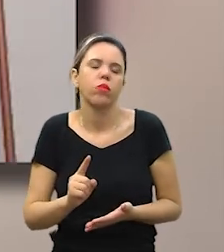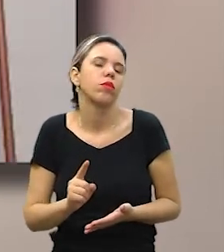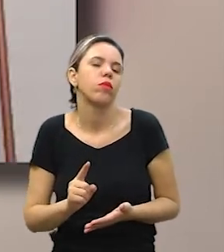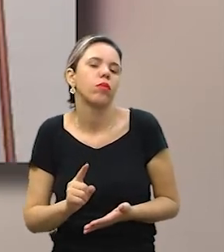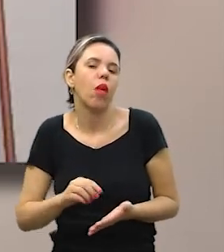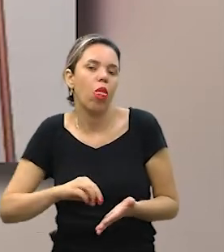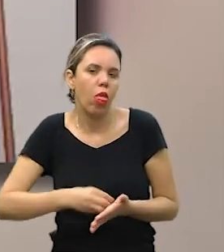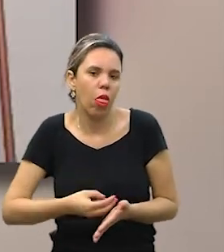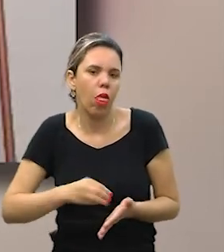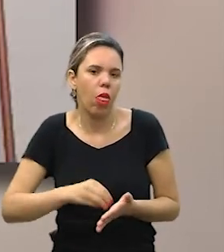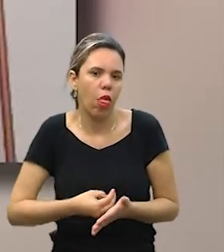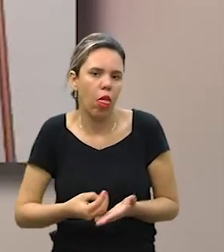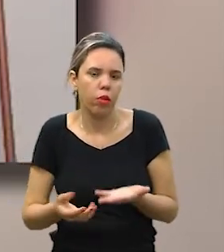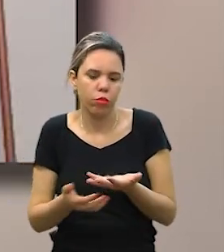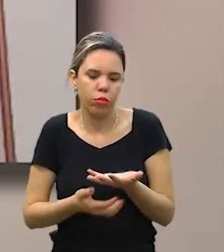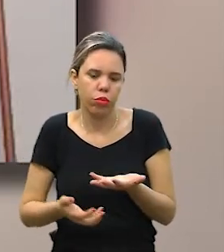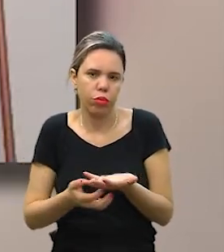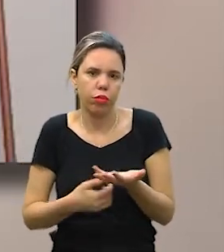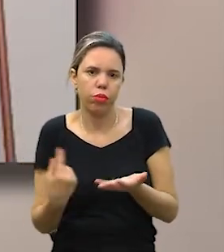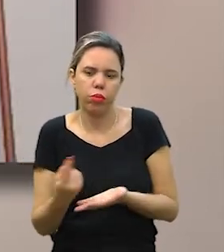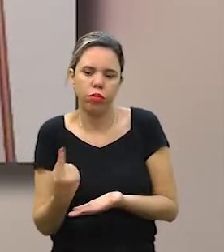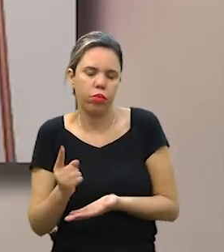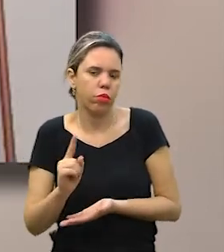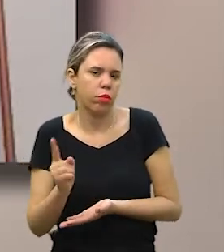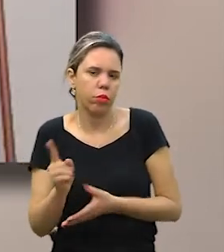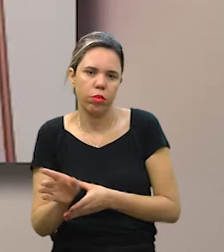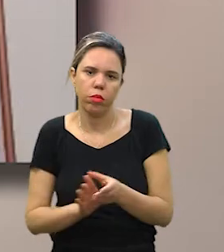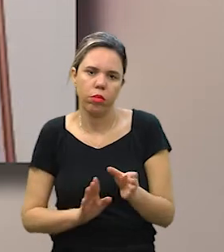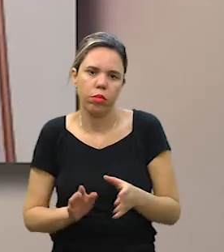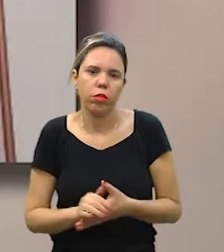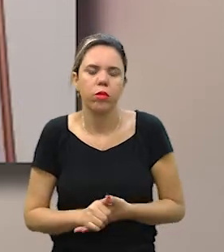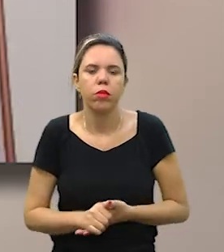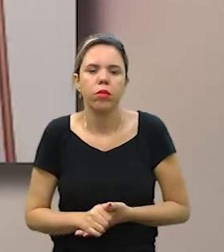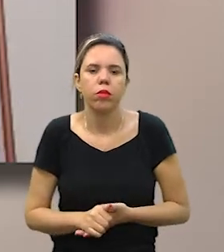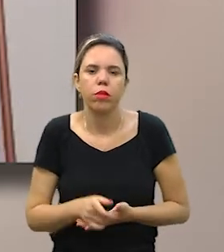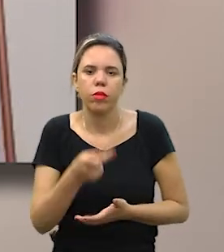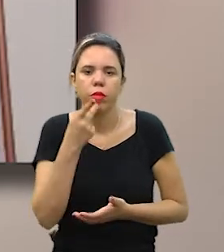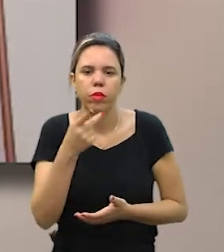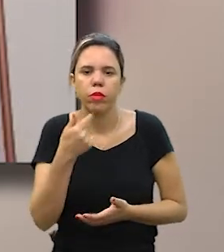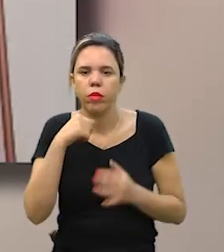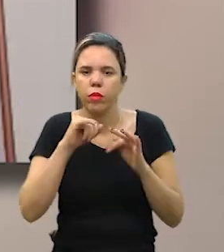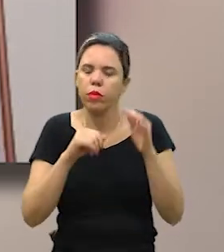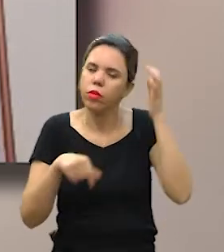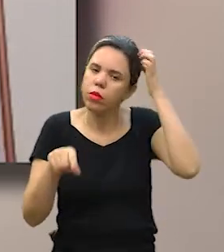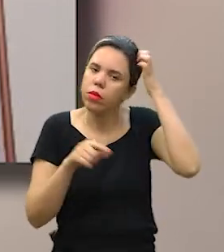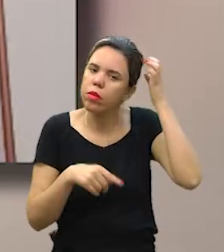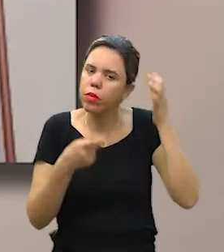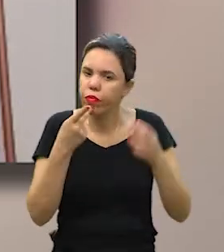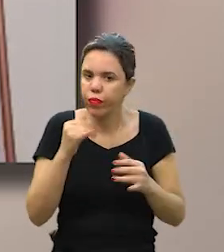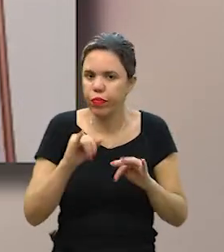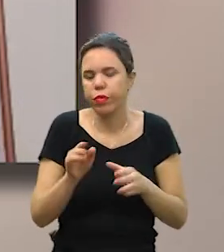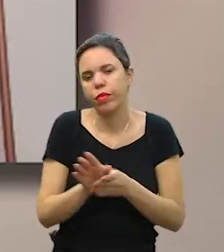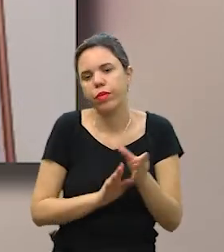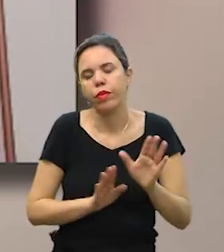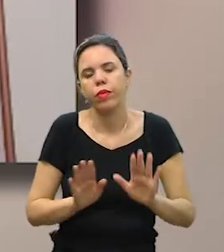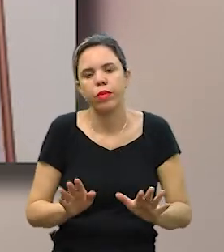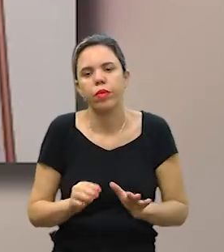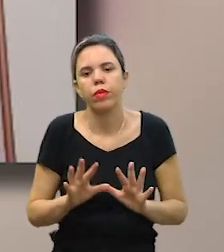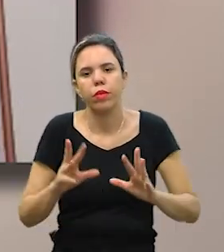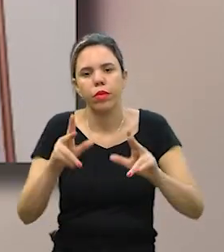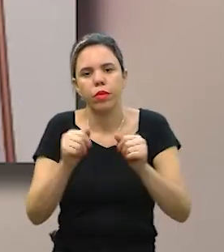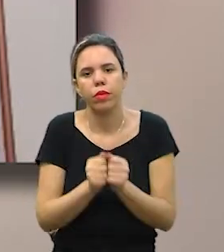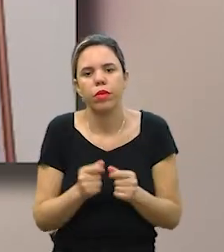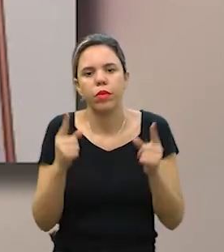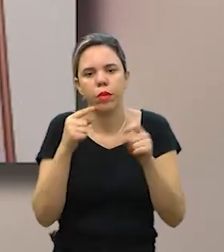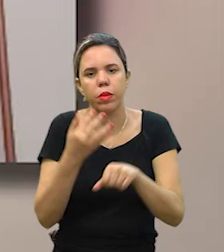ela seja passada na peneira, batida no liquidificador. Eu Falo para as mães que, apesar